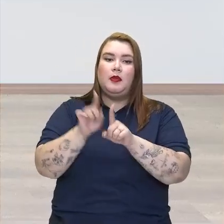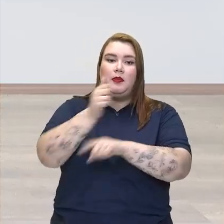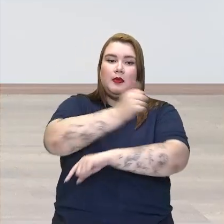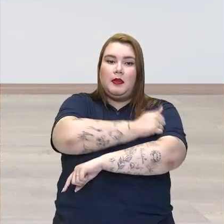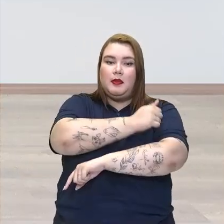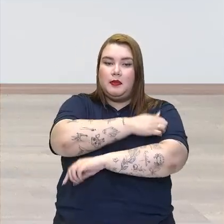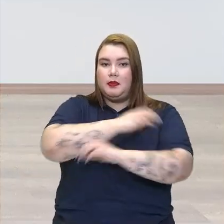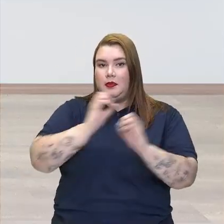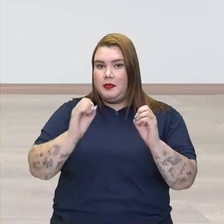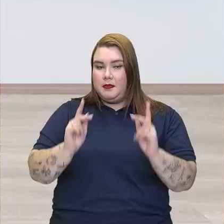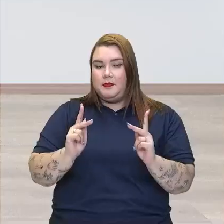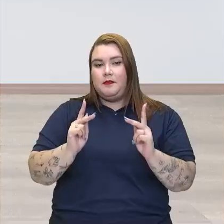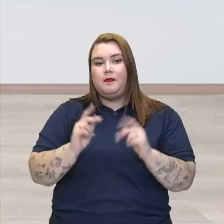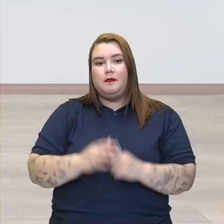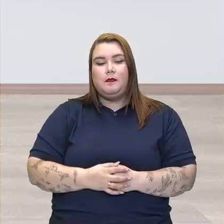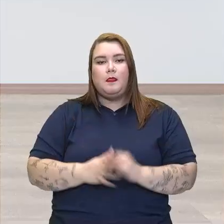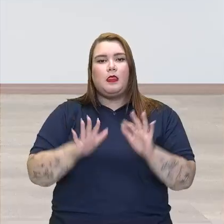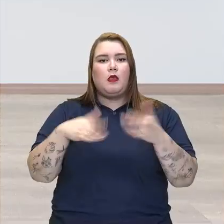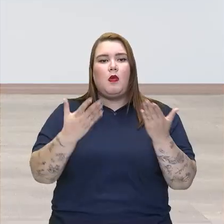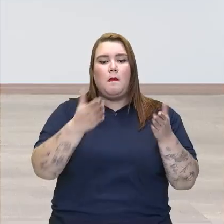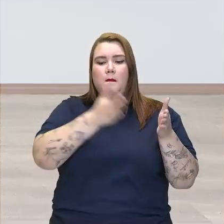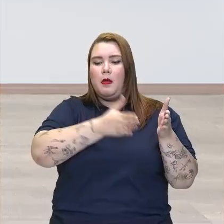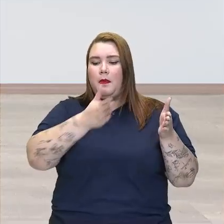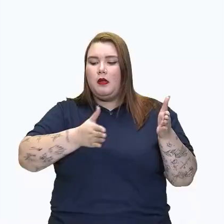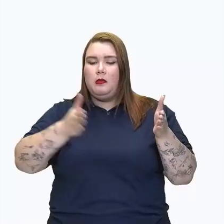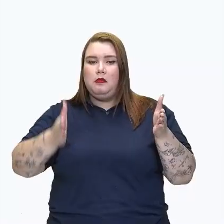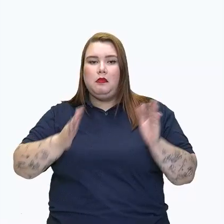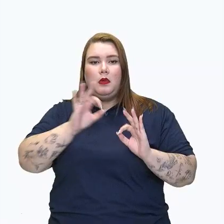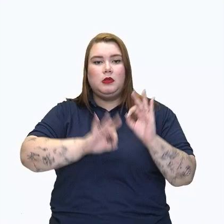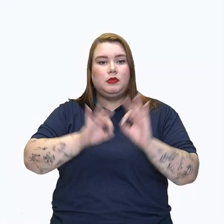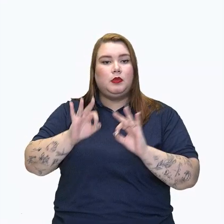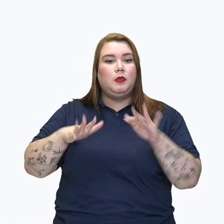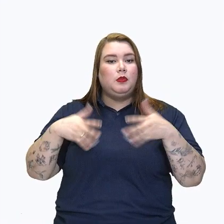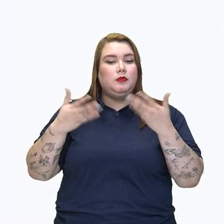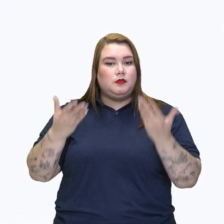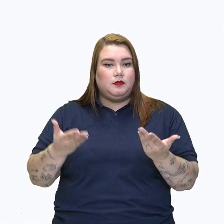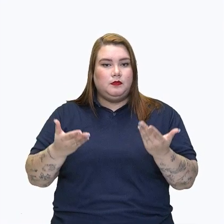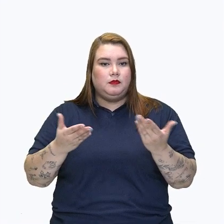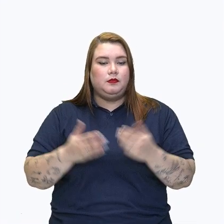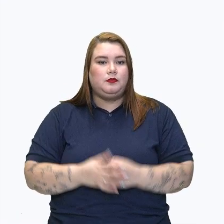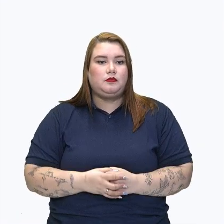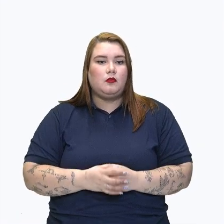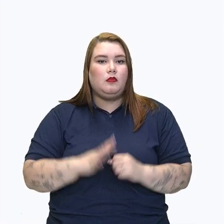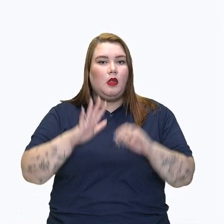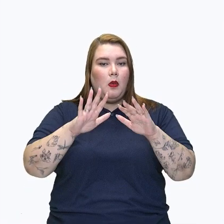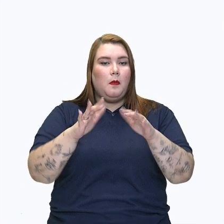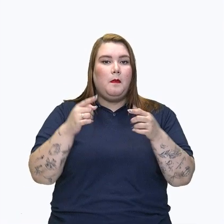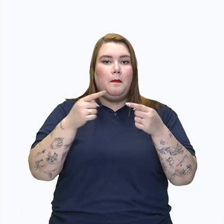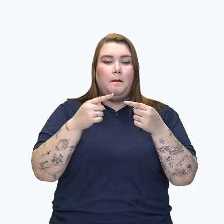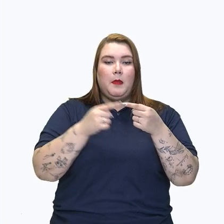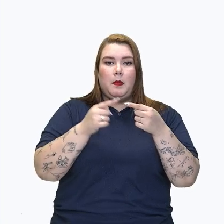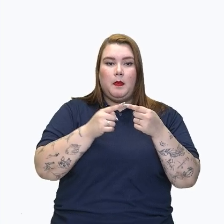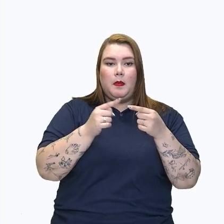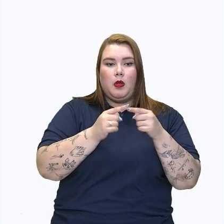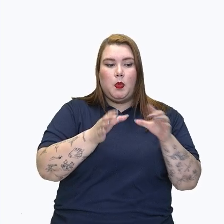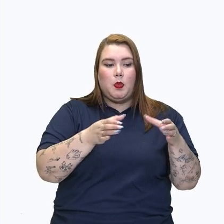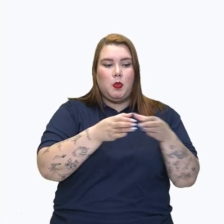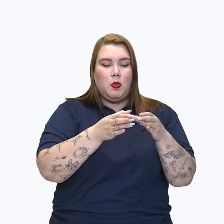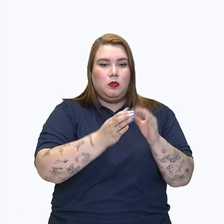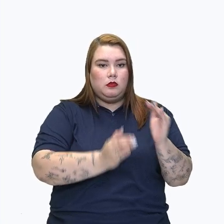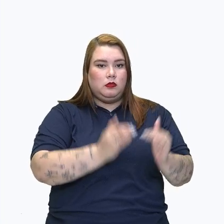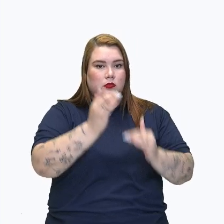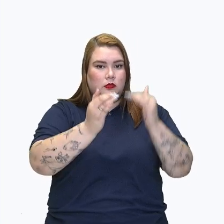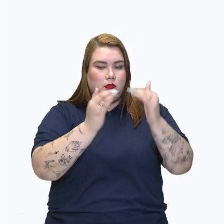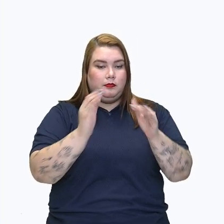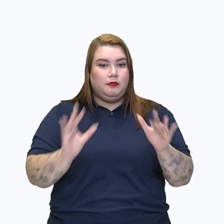E aí um pouco das etapas, professora Ellen, como é que vai ser? Vamos lá, vamos ao ciclo de desenvolvimento, né, dos projetos. Integração entre